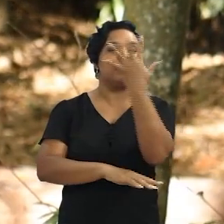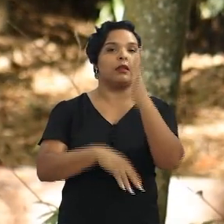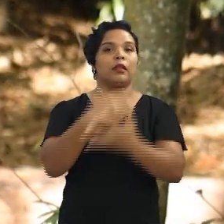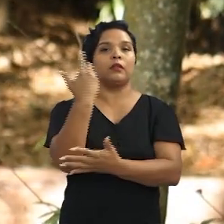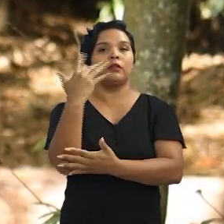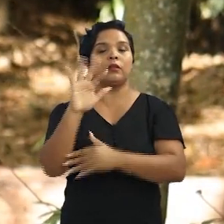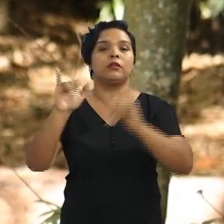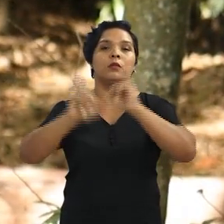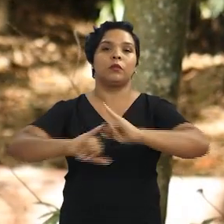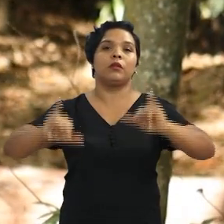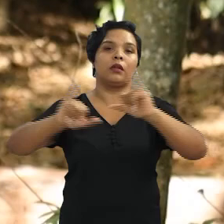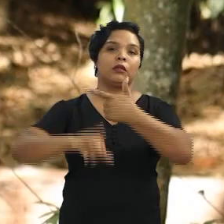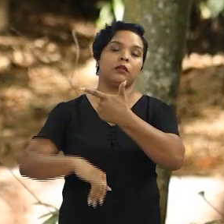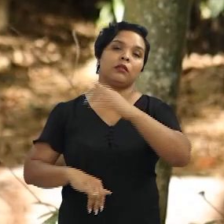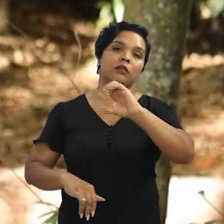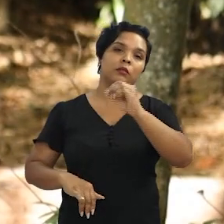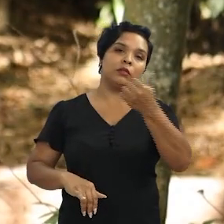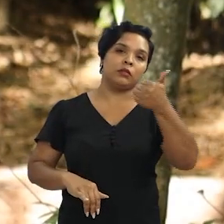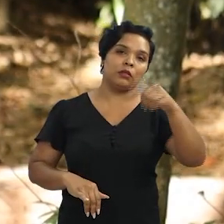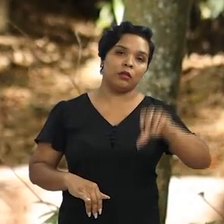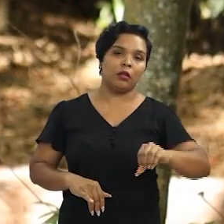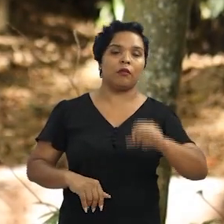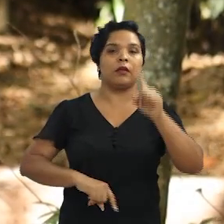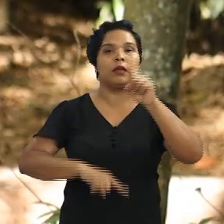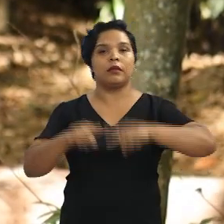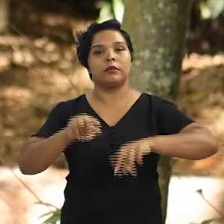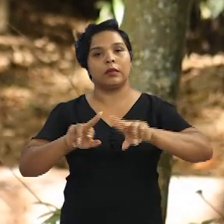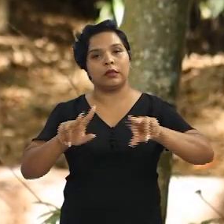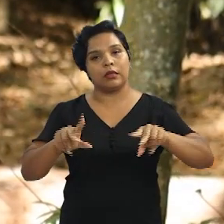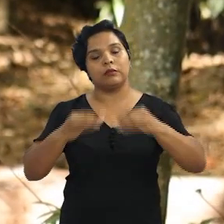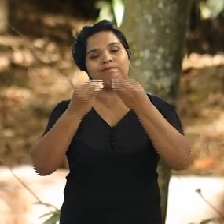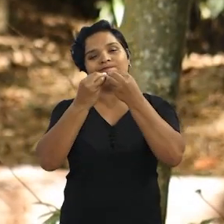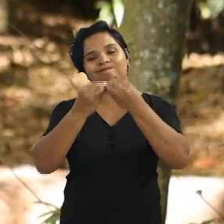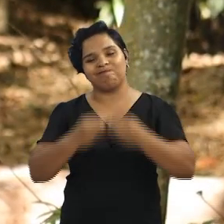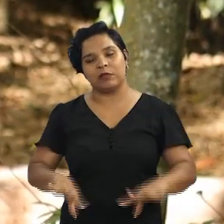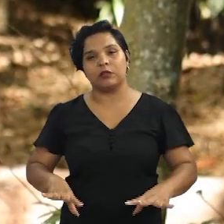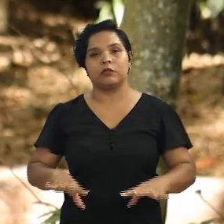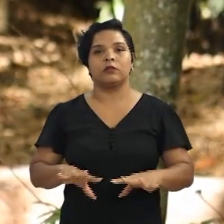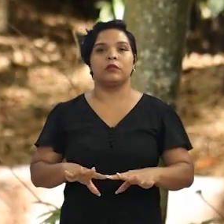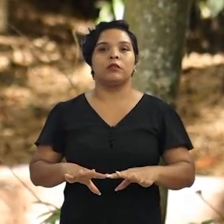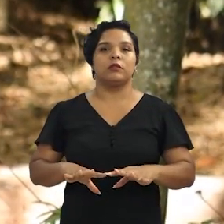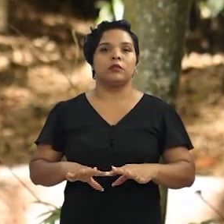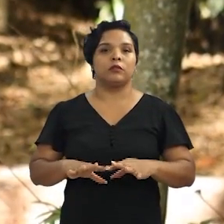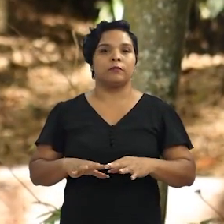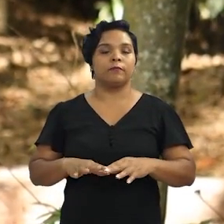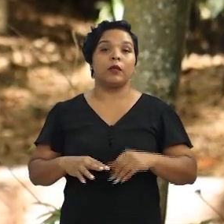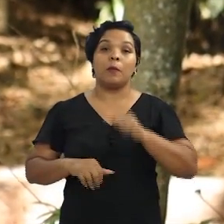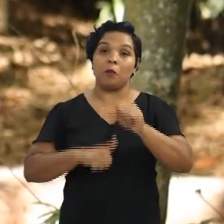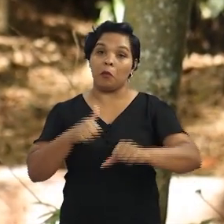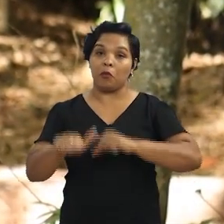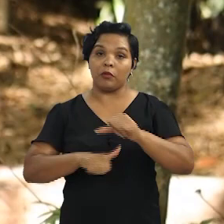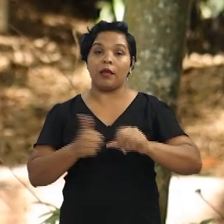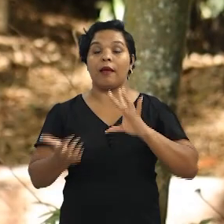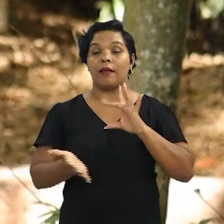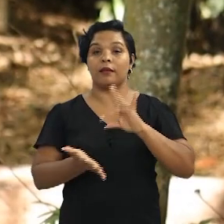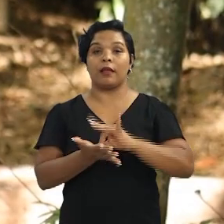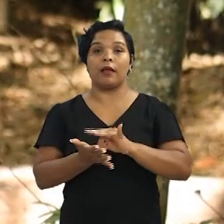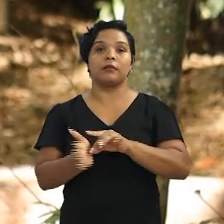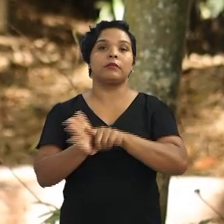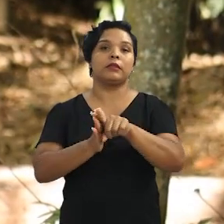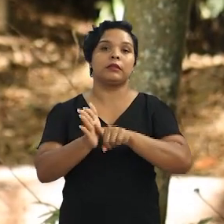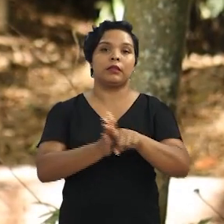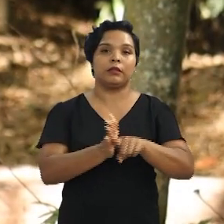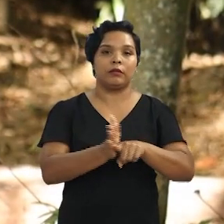da Natureza, publicado em 2019. Esses materiais causam prejuízo ambiental incalculável. Pensando em mudar essa